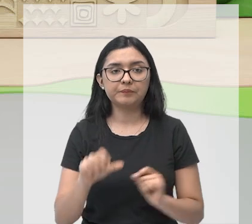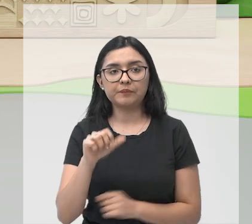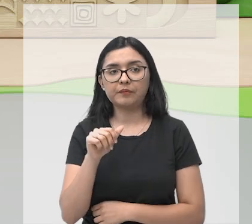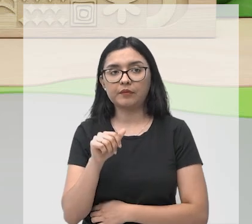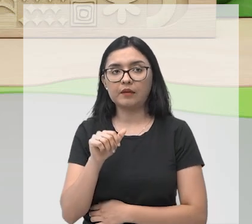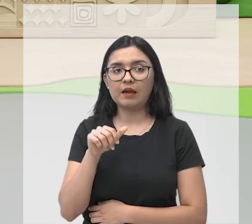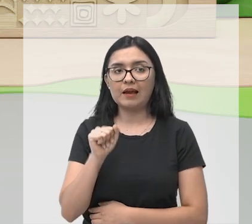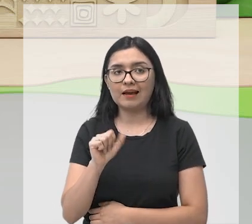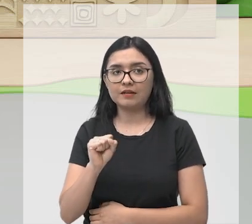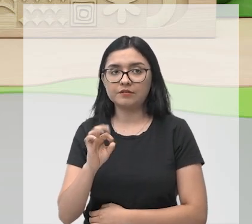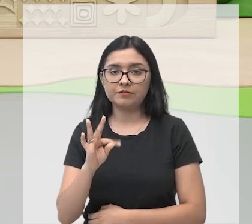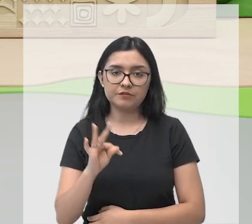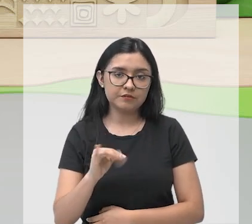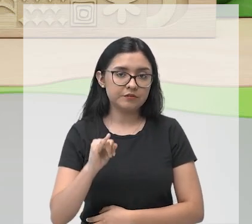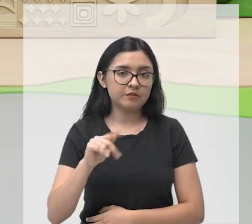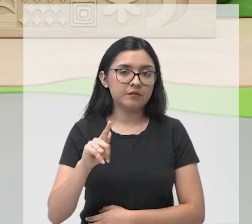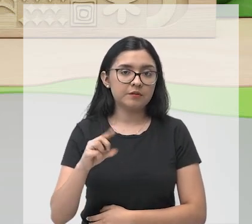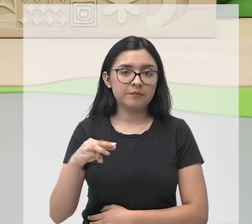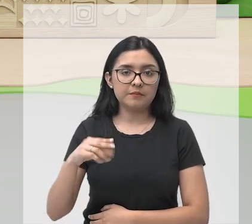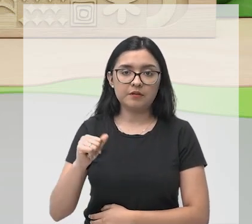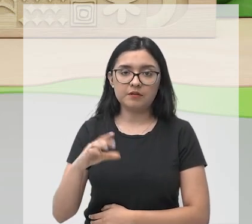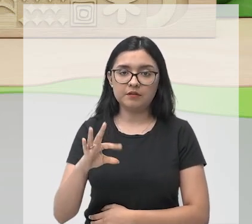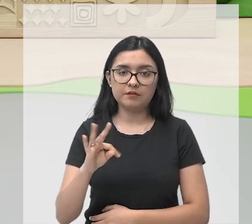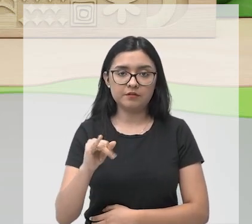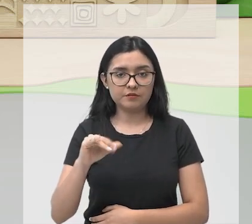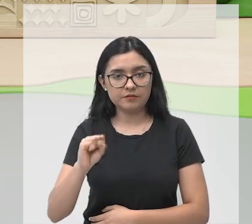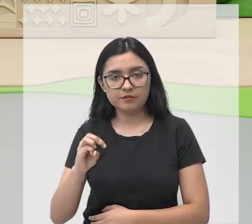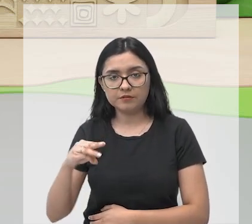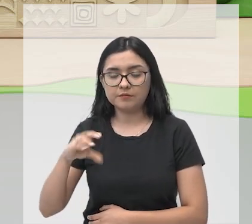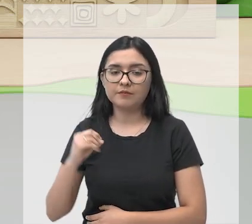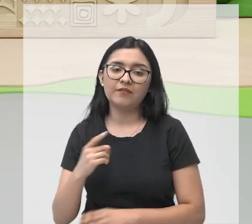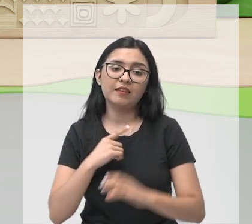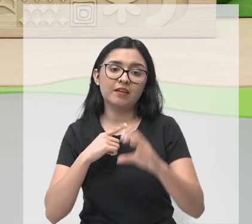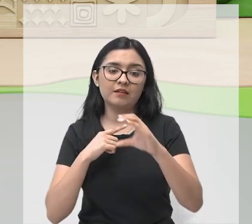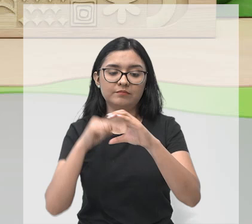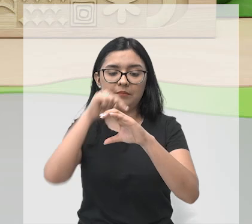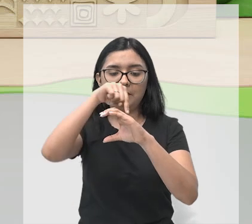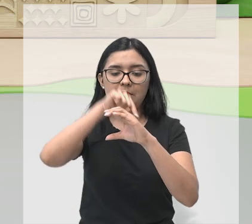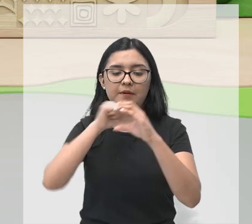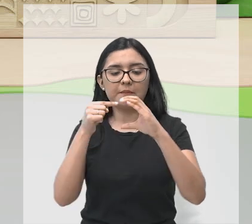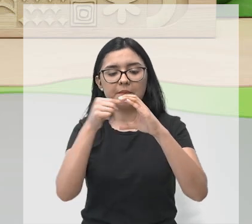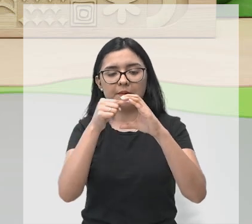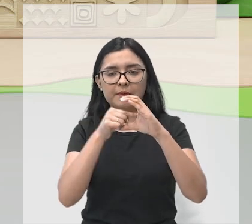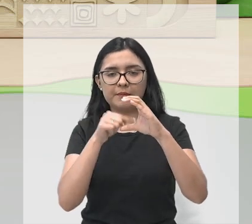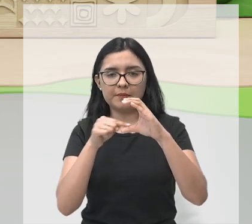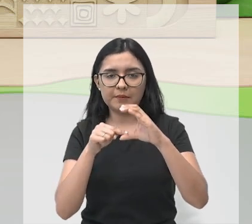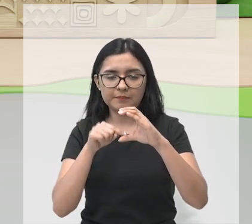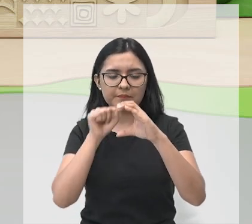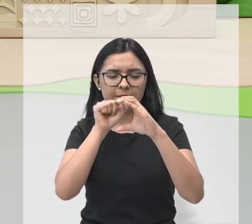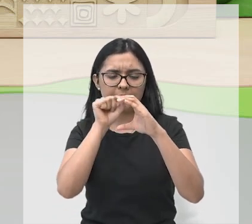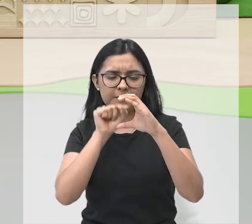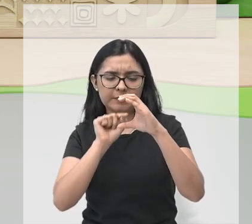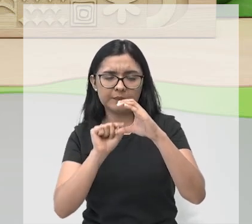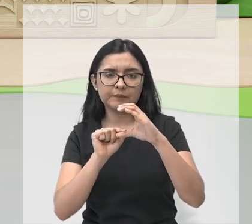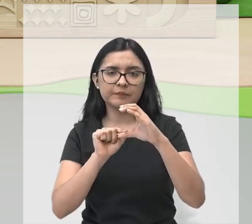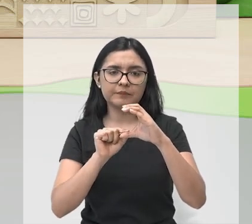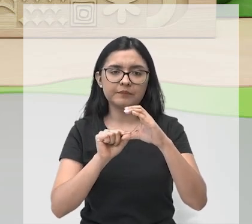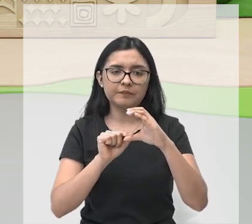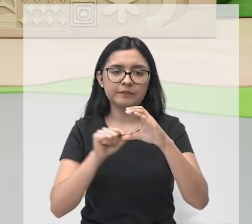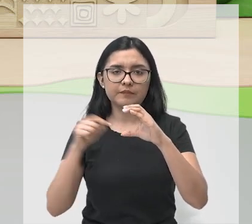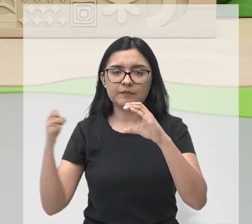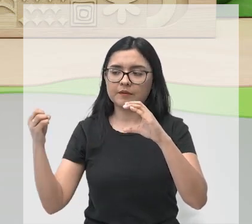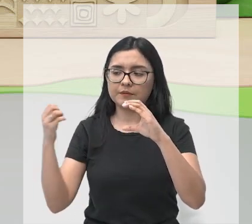esse problema chamado astigmatismo, vai se formar vários pontos, porque o desvio da luz vai chegar